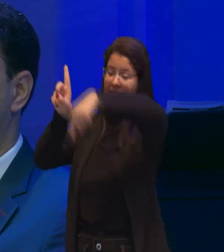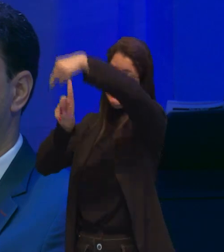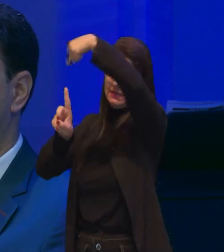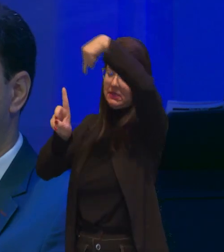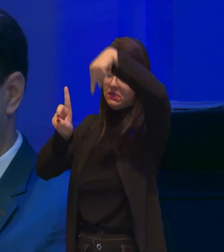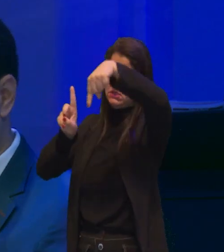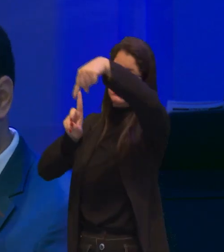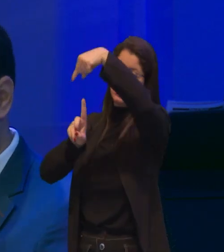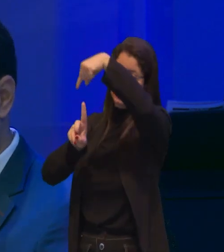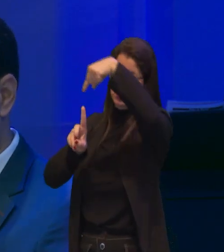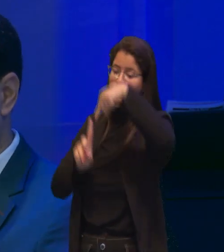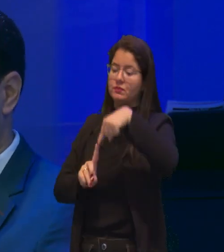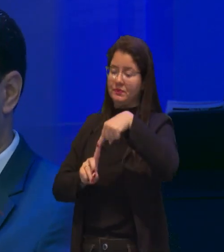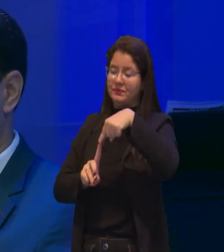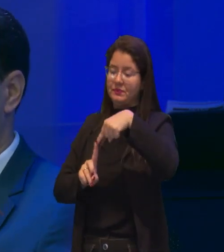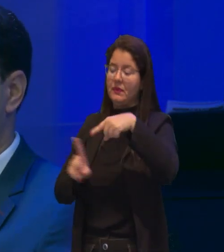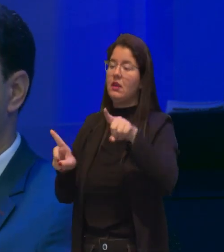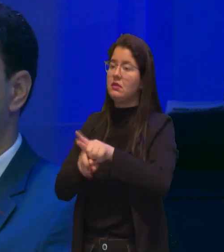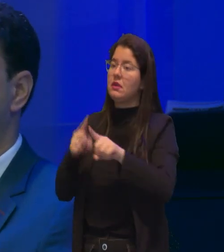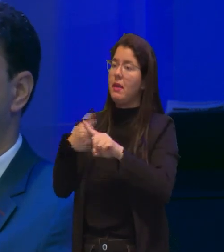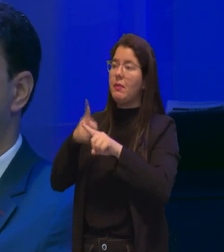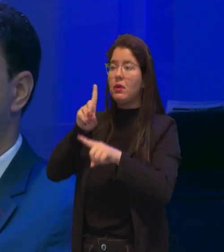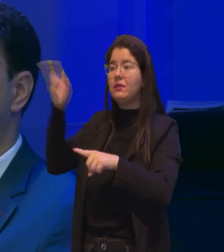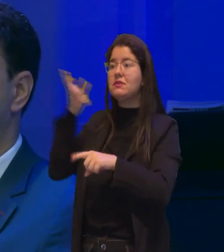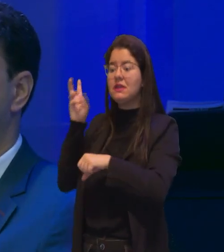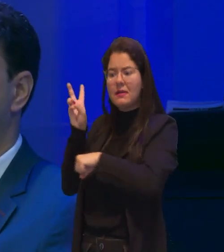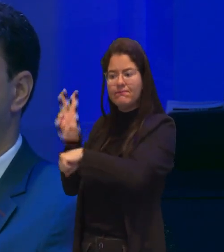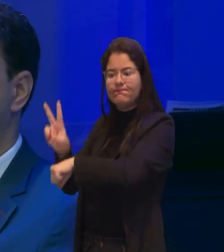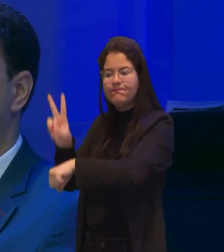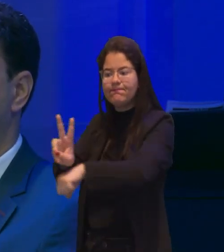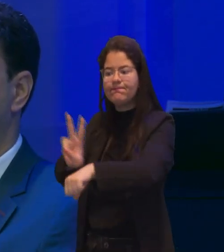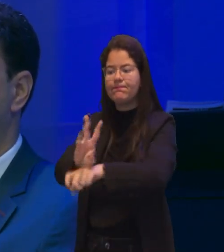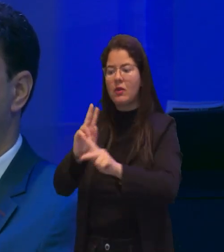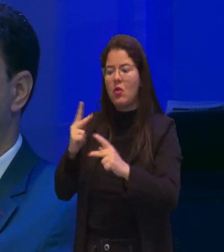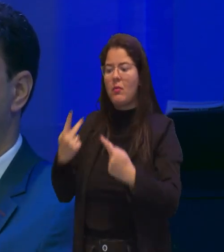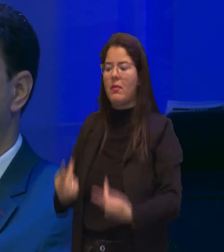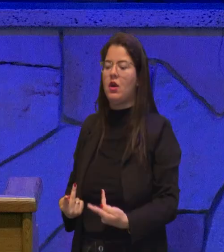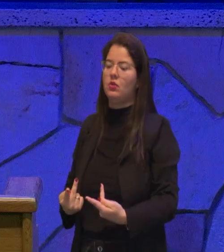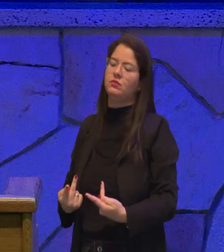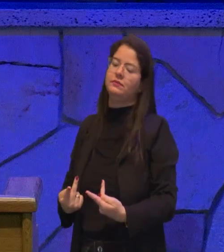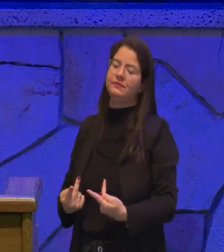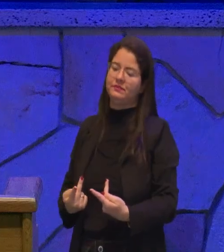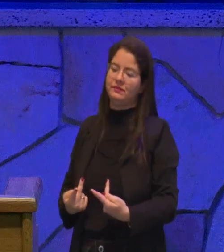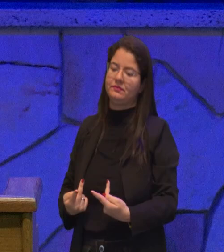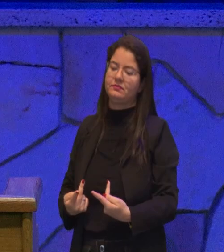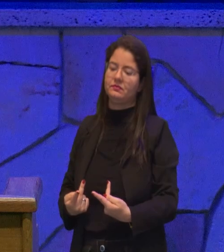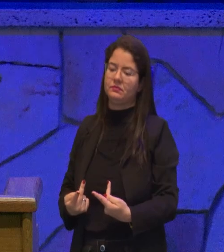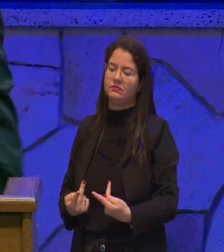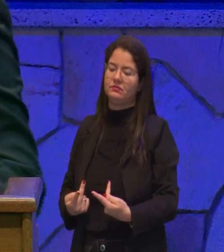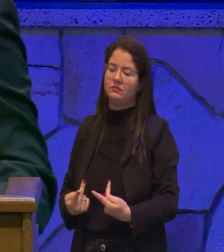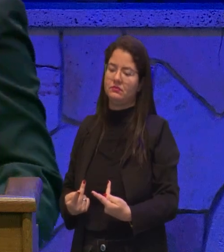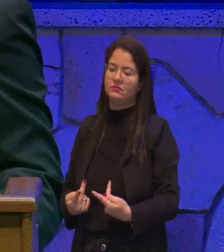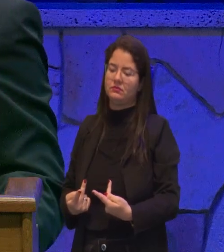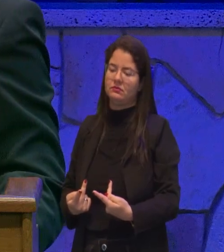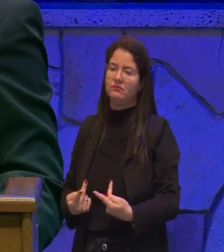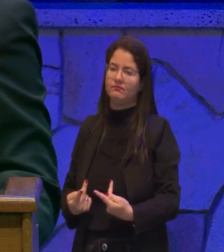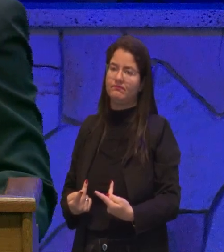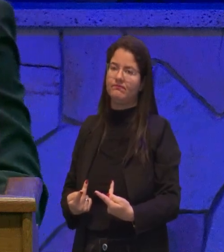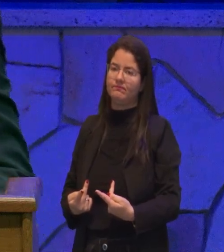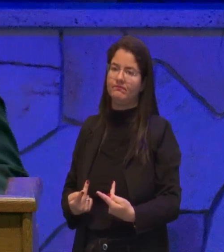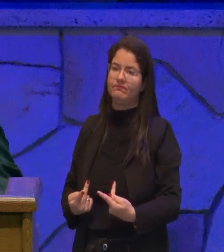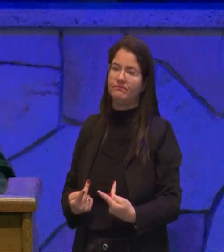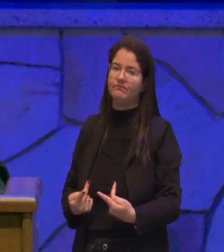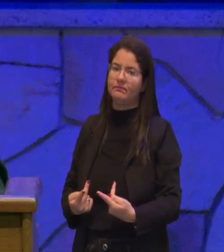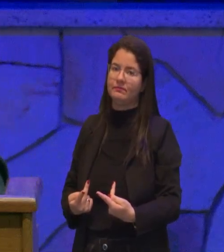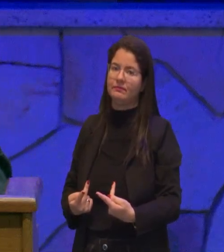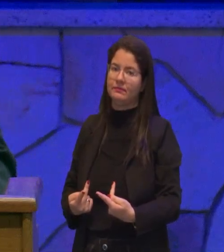porque também Ele queria preservar o próprio homem a respeito da eternidade em pecado.